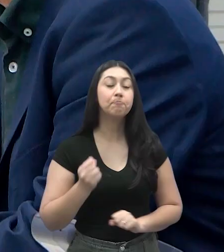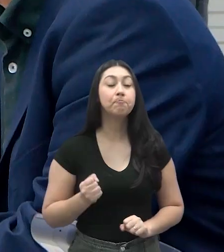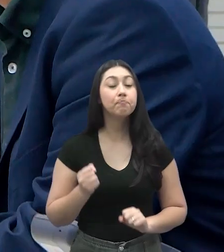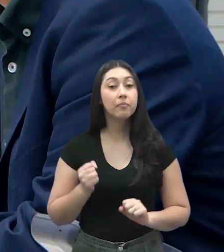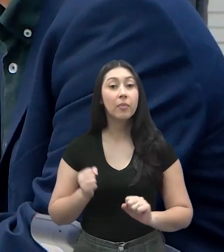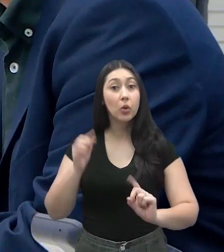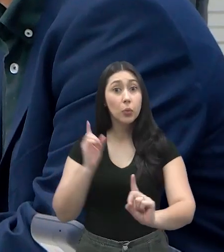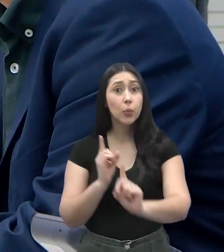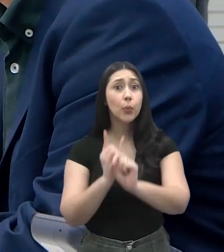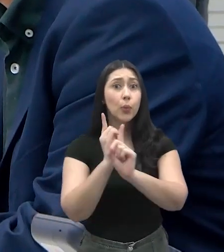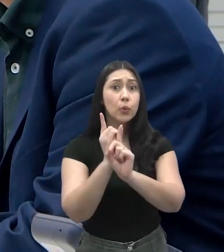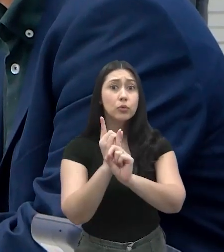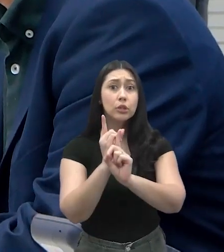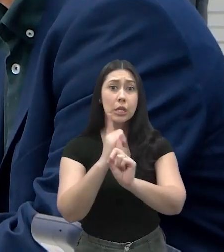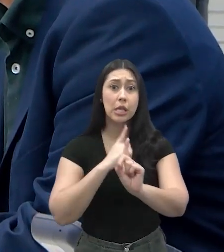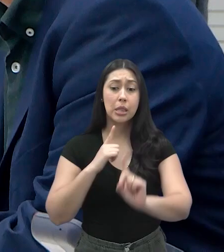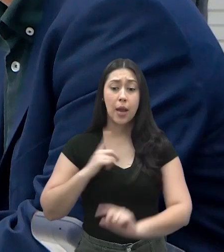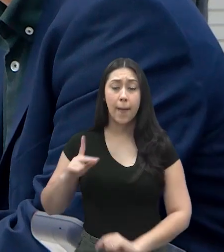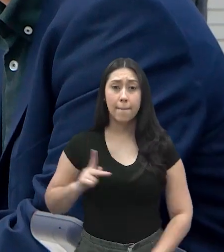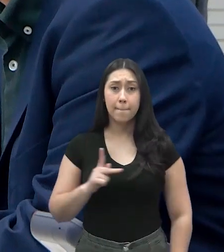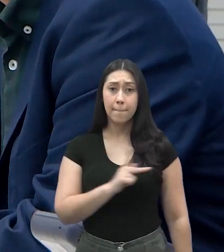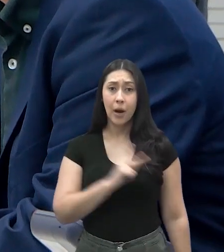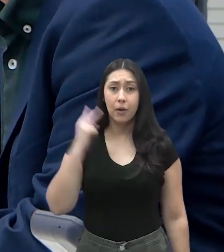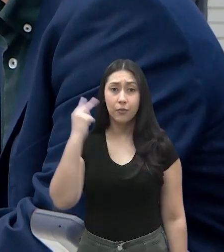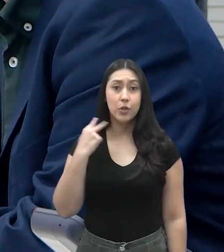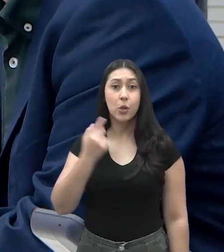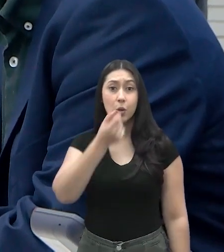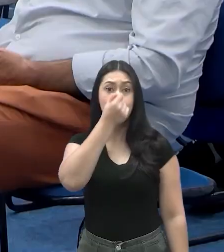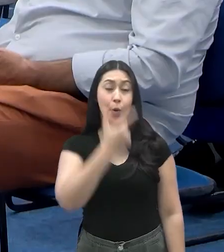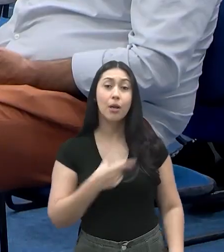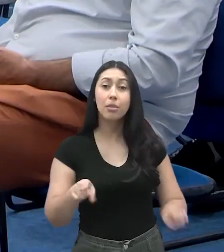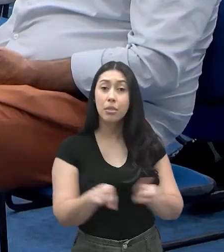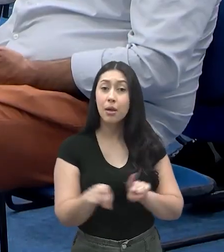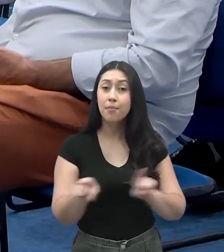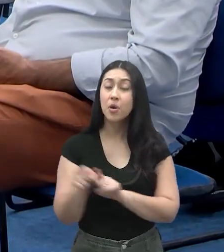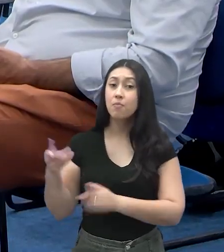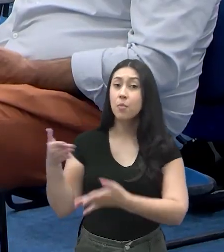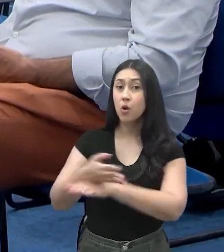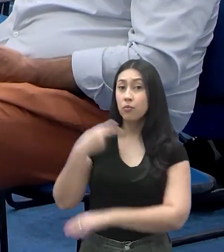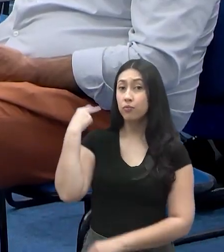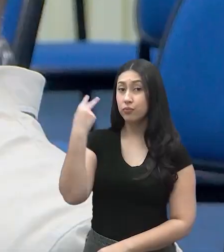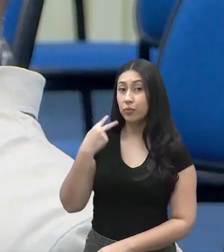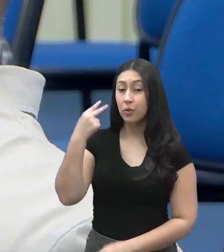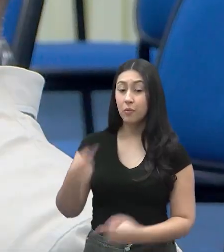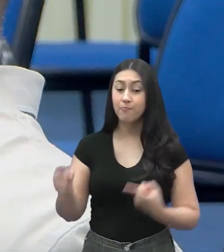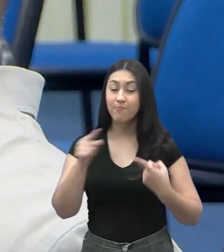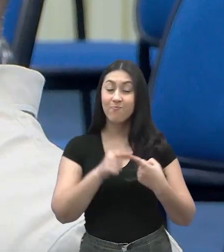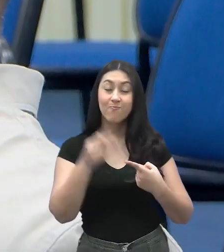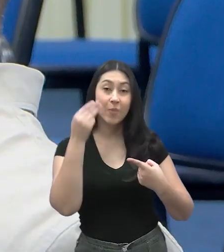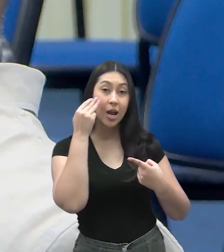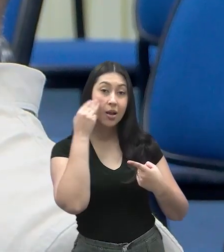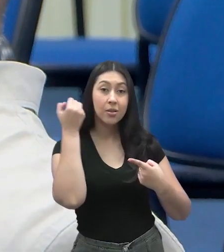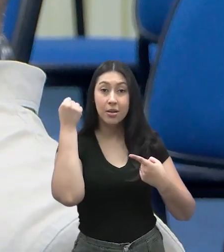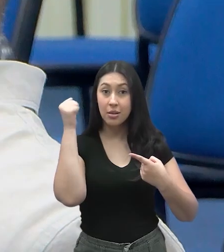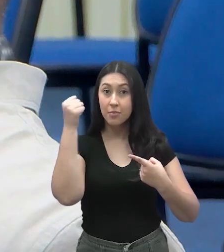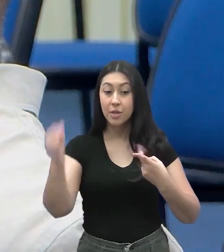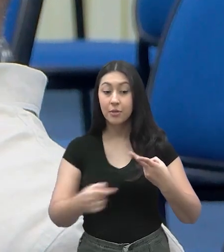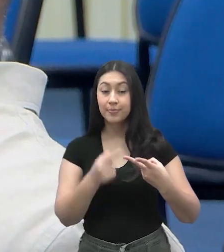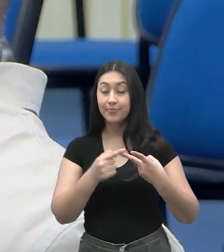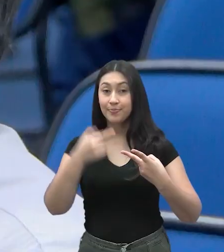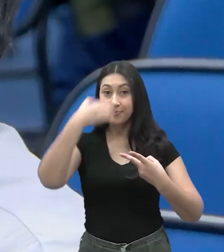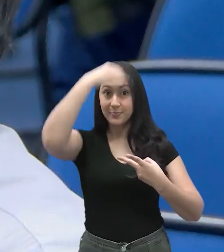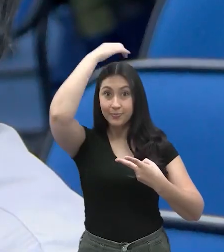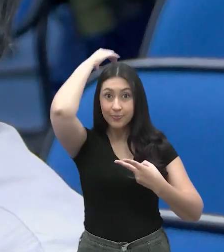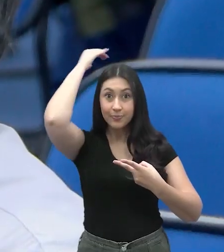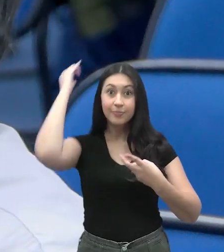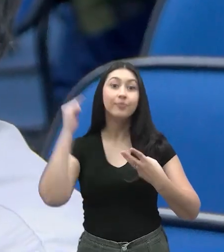2026. No encontro presidido pelo vereador Roberto do Eleven, também estiveram presentes os vereadores Marcão da